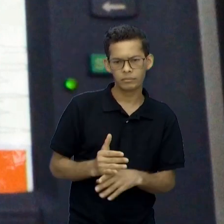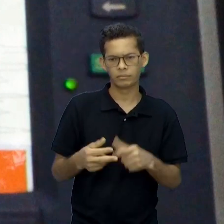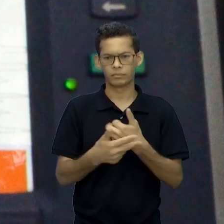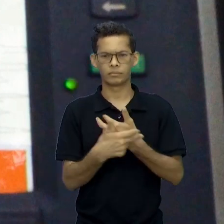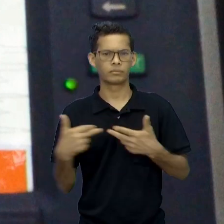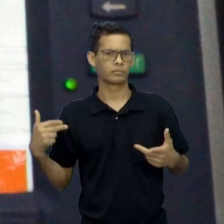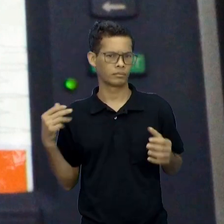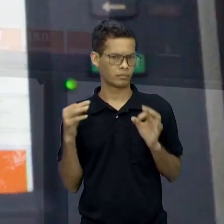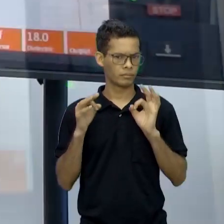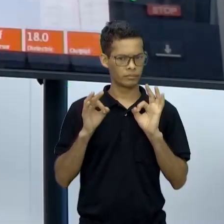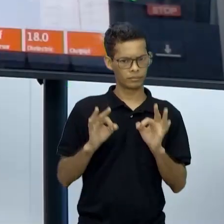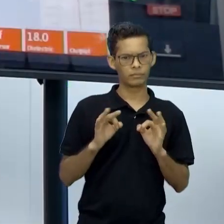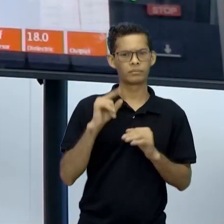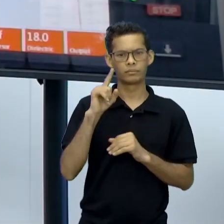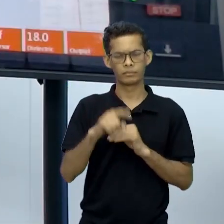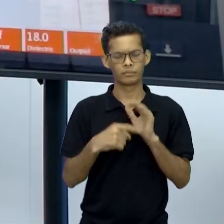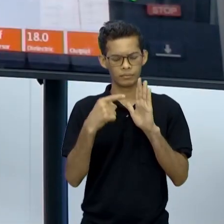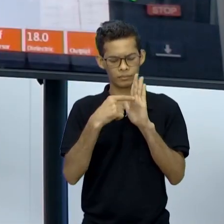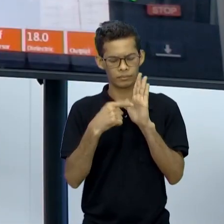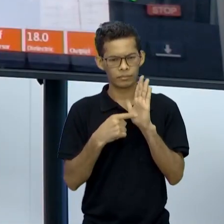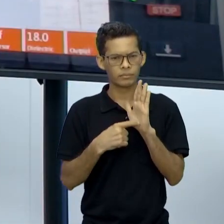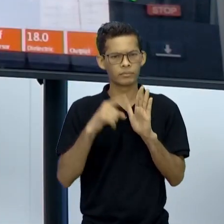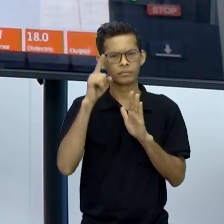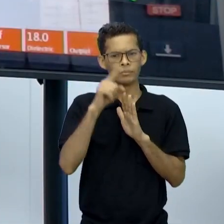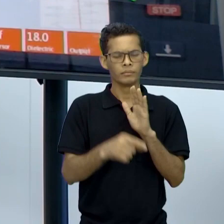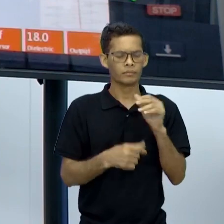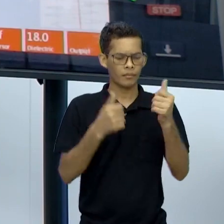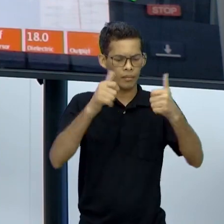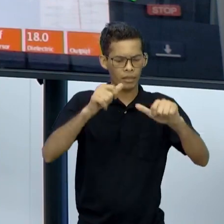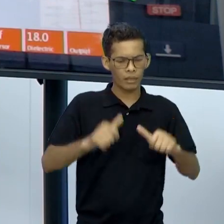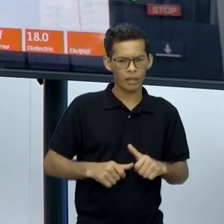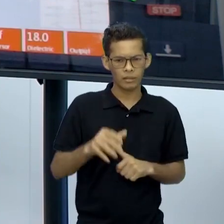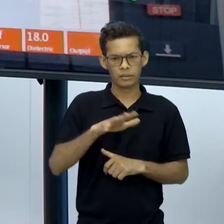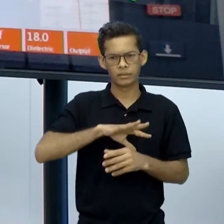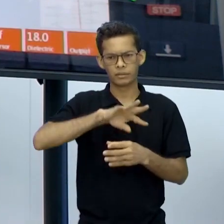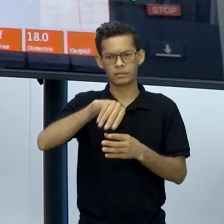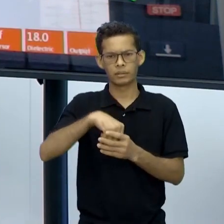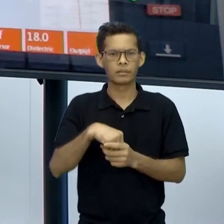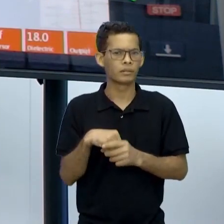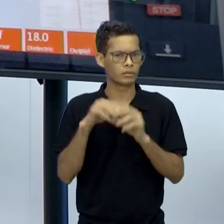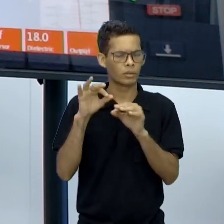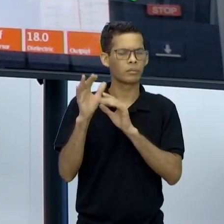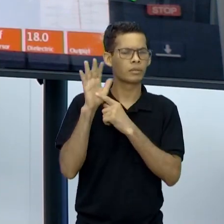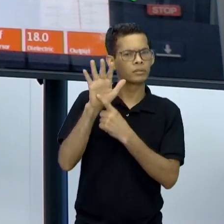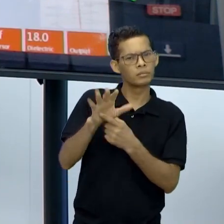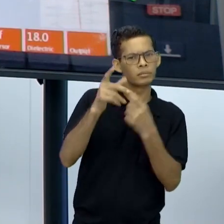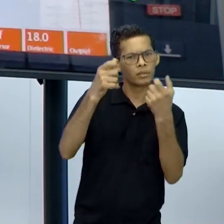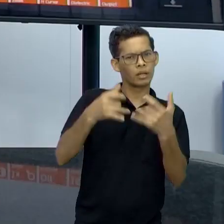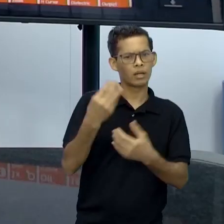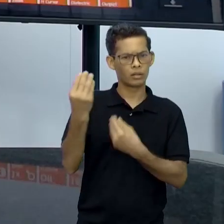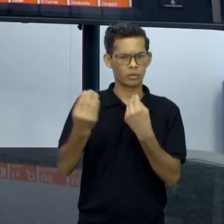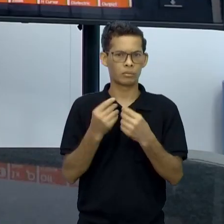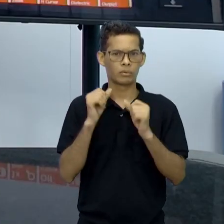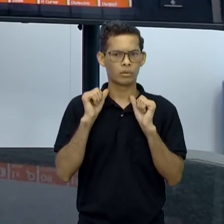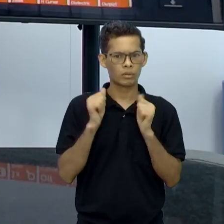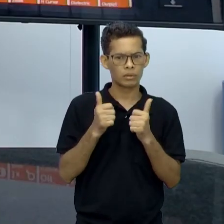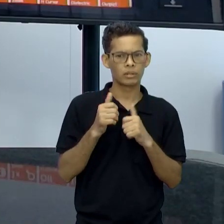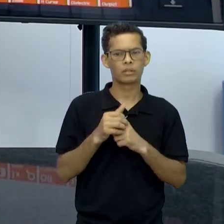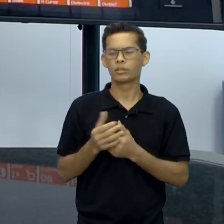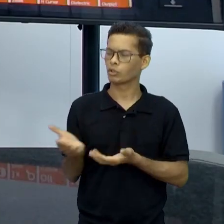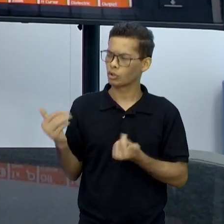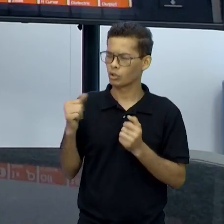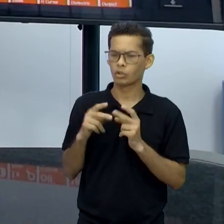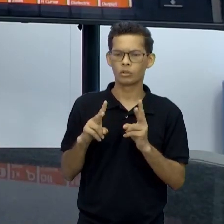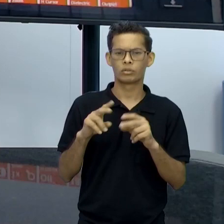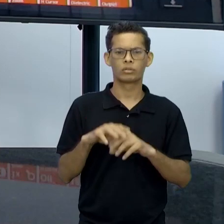pontinho aqui está analisando o que tem ali no subsolo, tá? Só para explicar para vocês como está o andamento. Pode rodar, pode